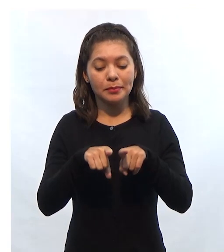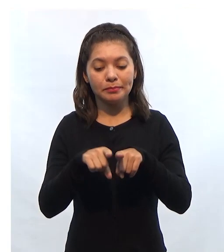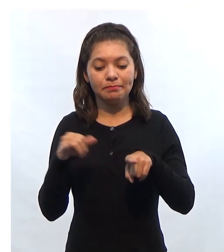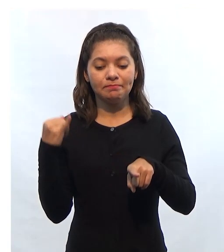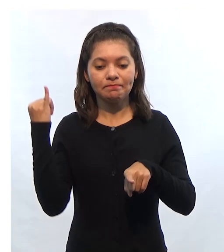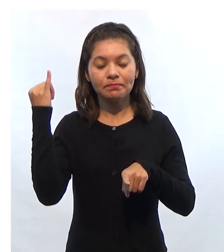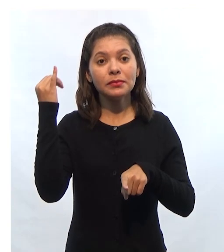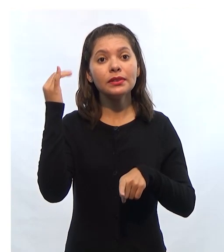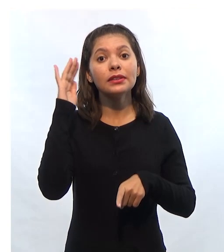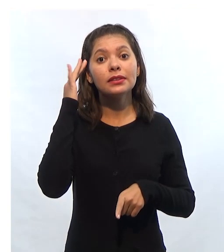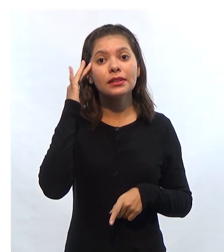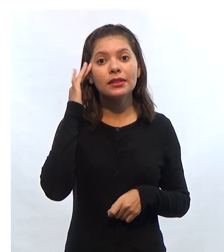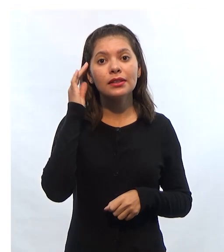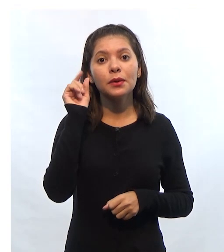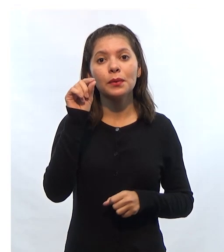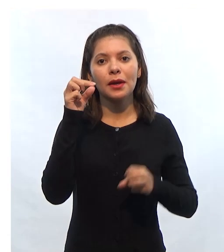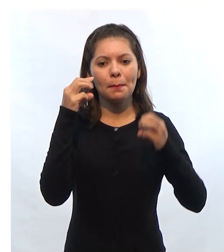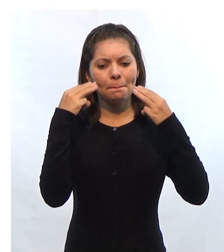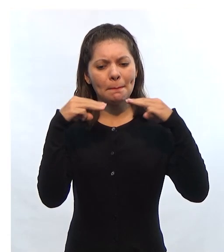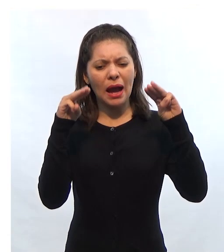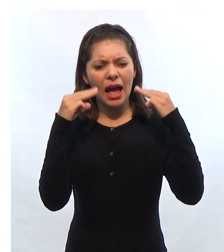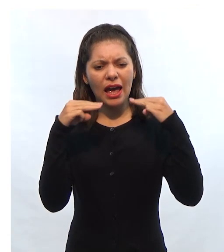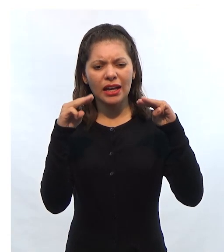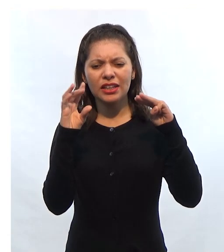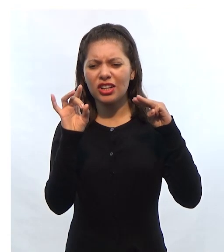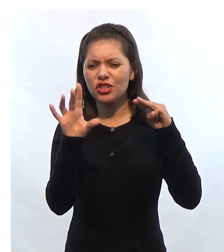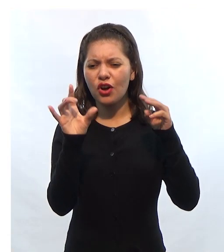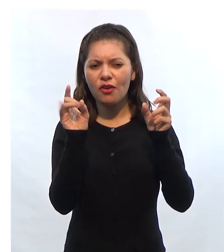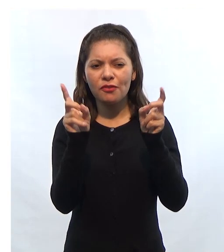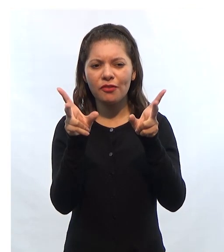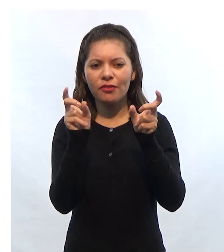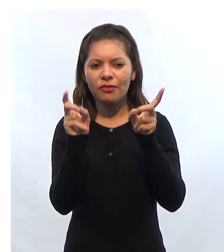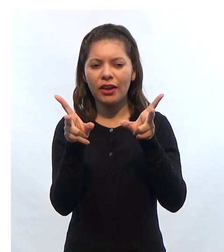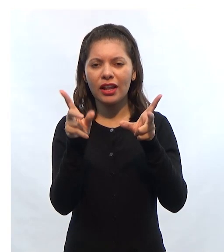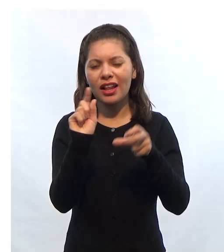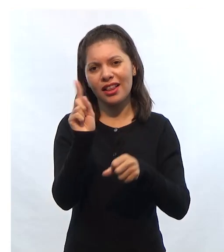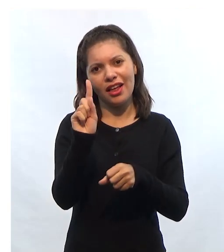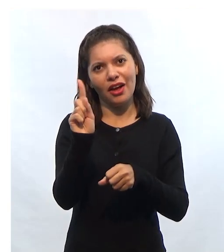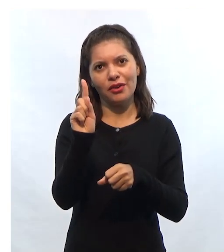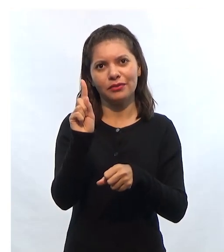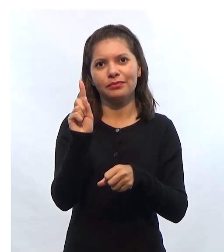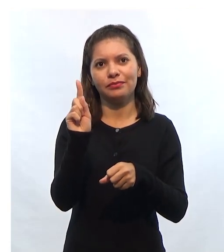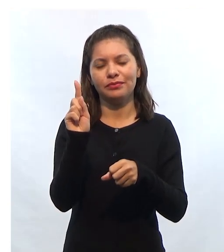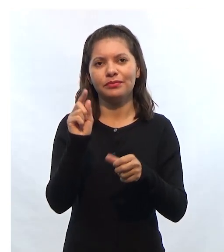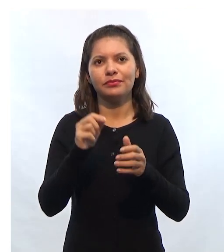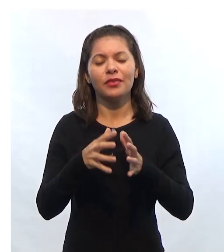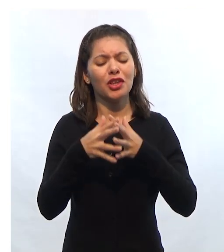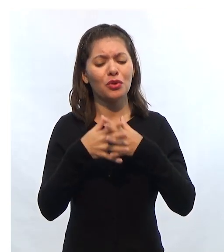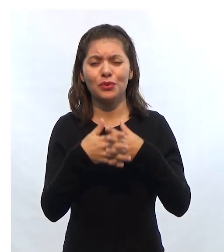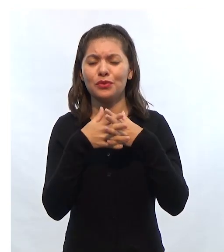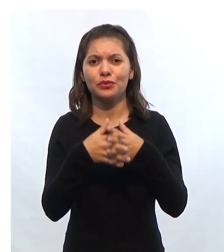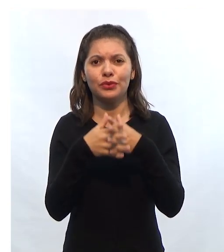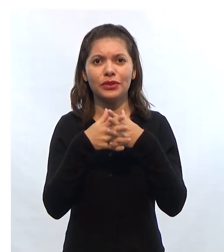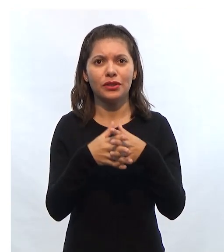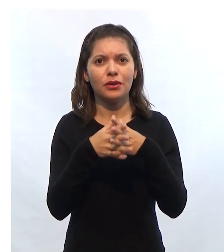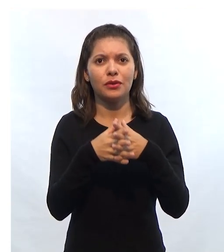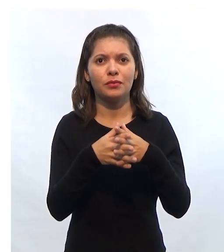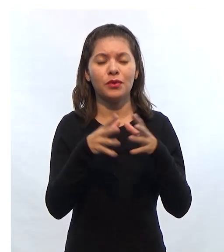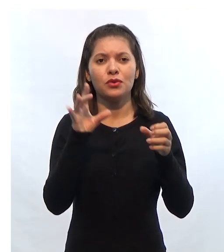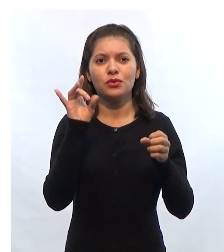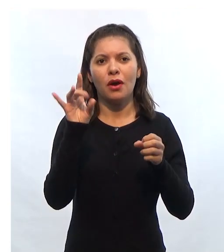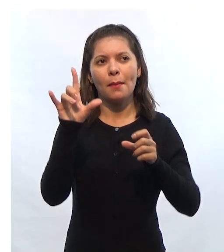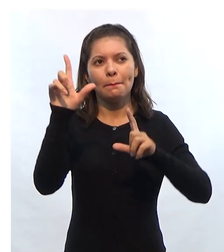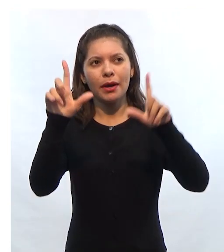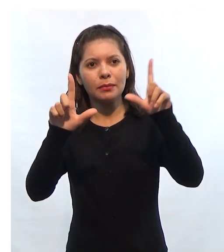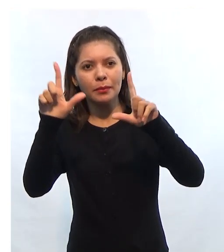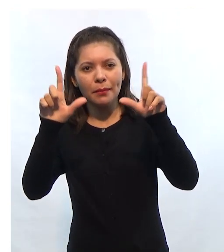Outra coisa que é importante entender é que marketing não é venda. Muitas pessoas confundem o marketing ou com venda ou com